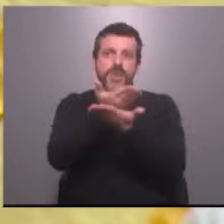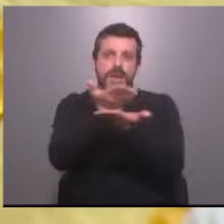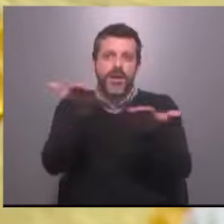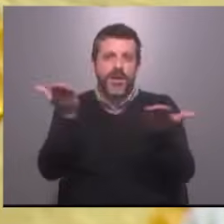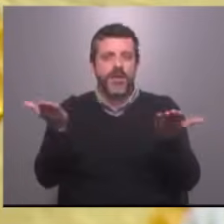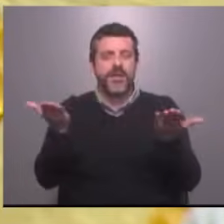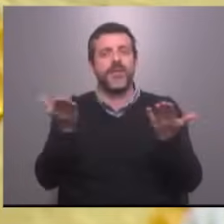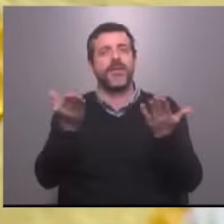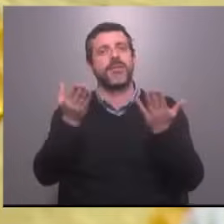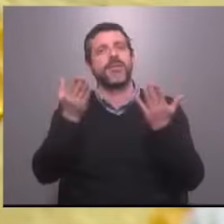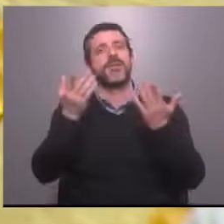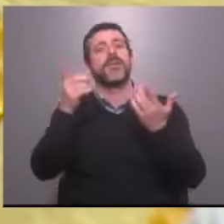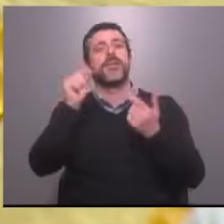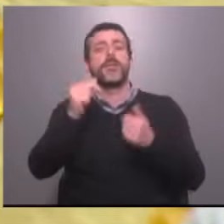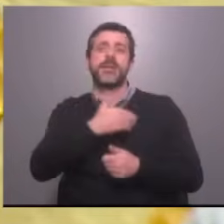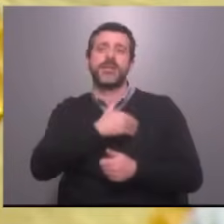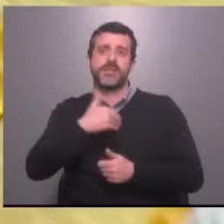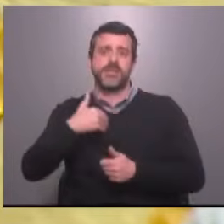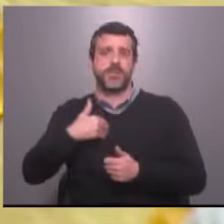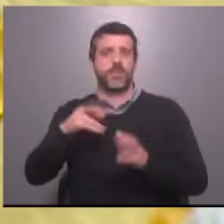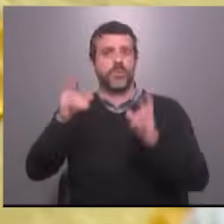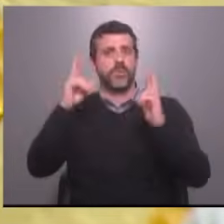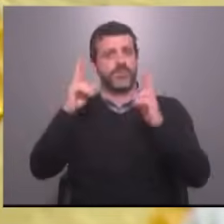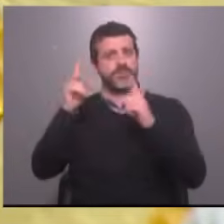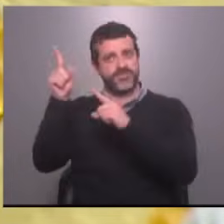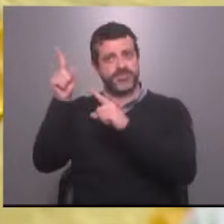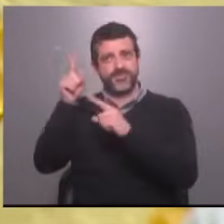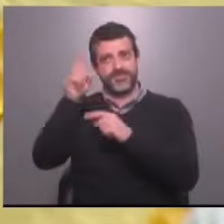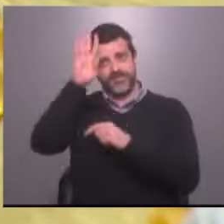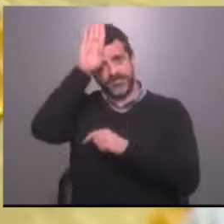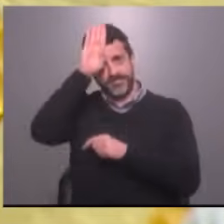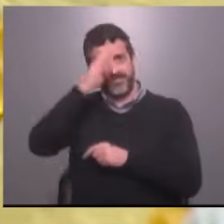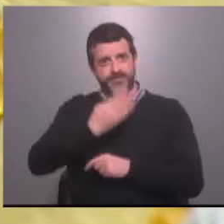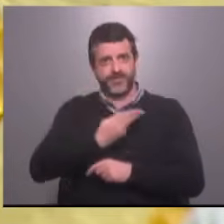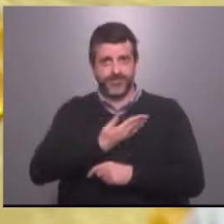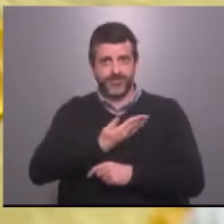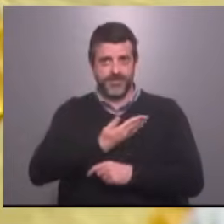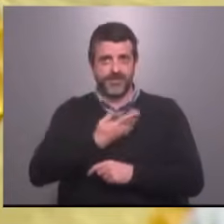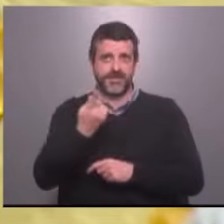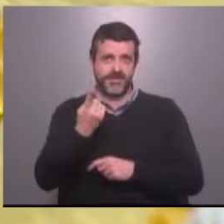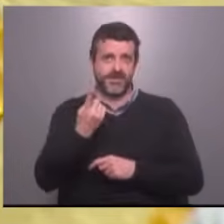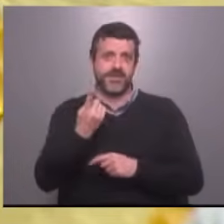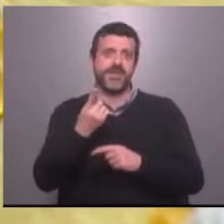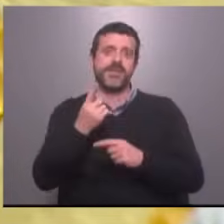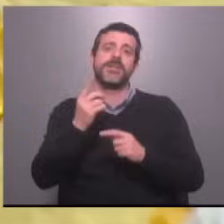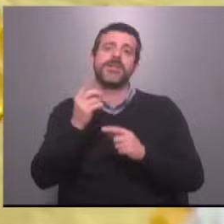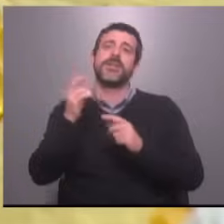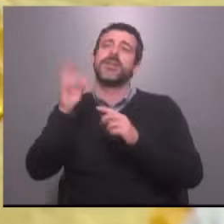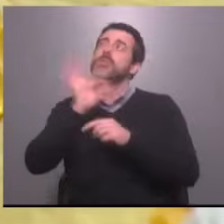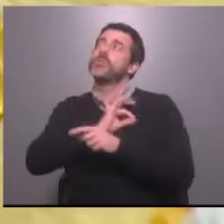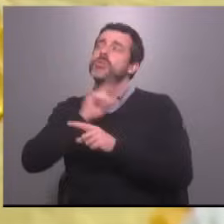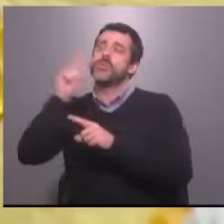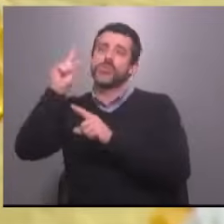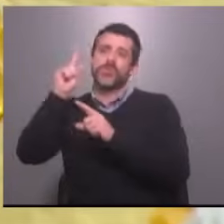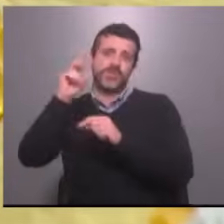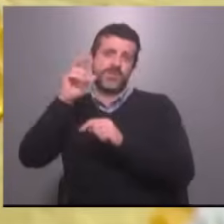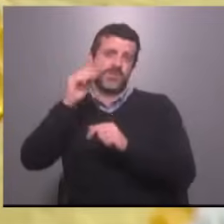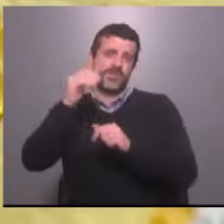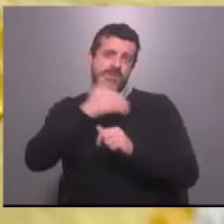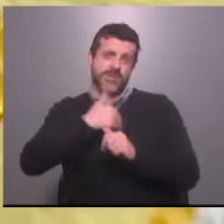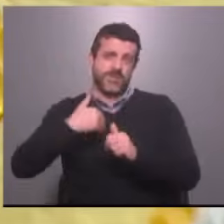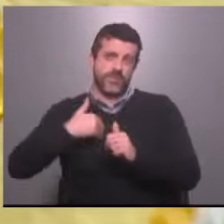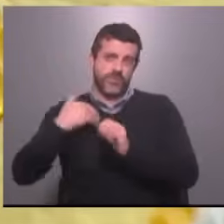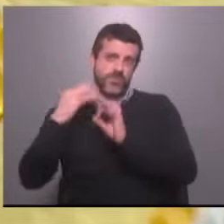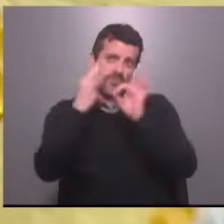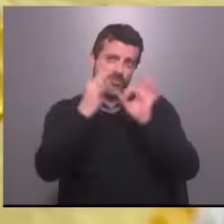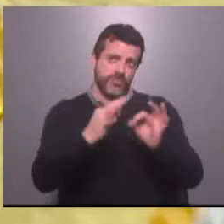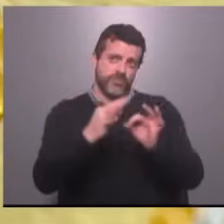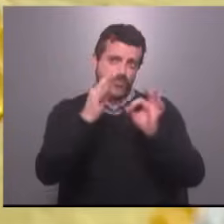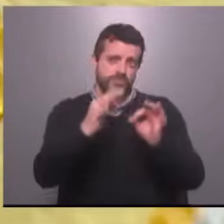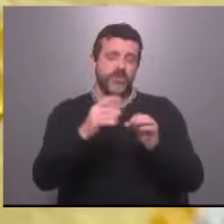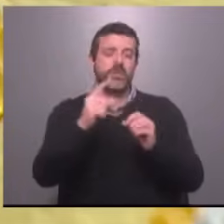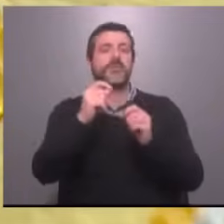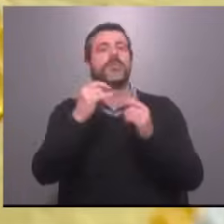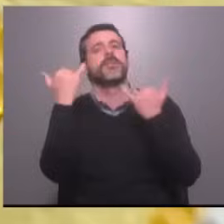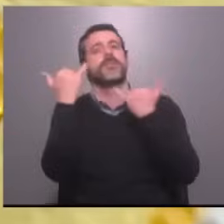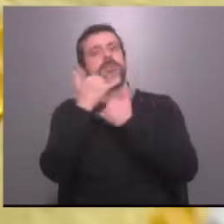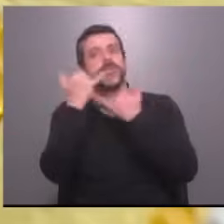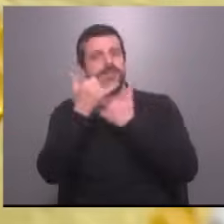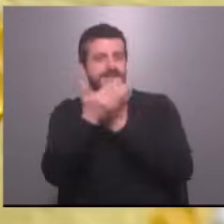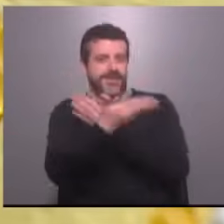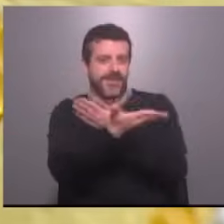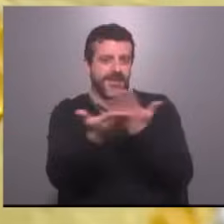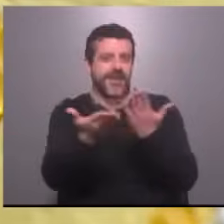toda a humanidade. E pela sua saúde também, que o Nosso Senhor dê saúde,